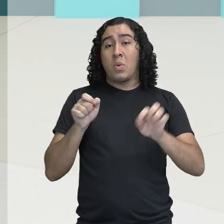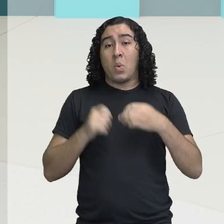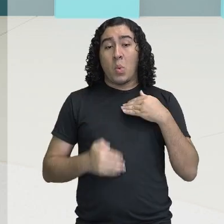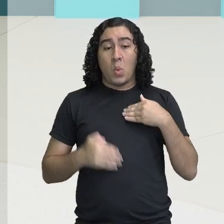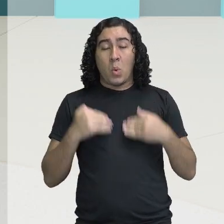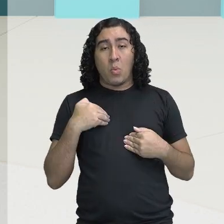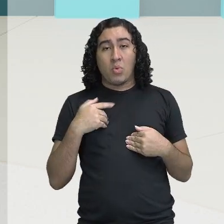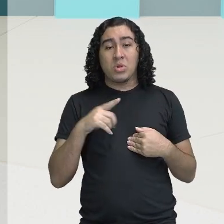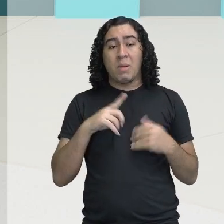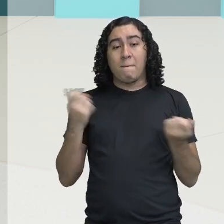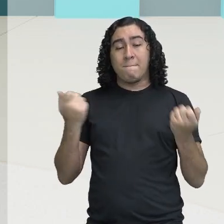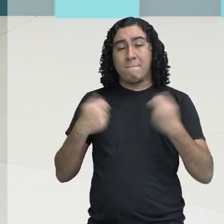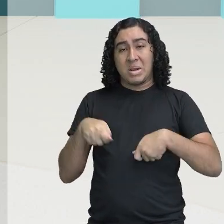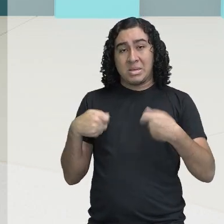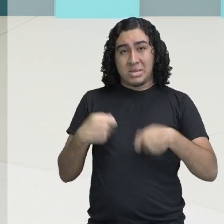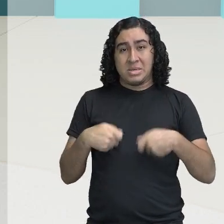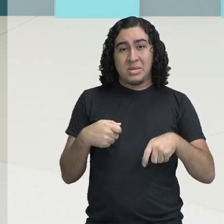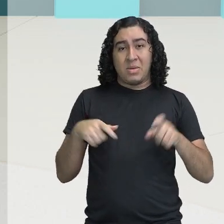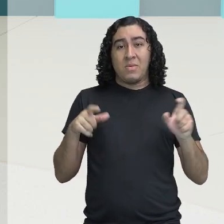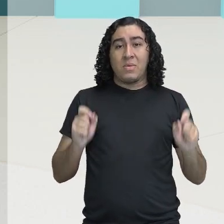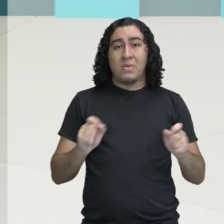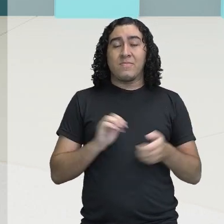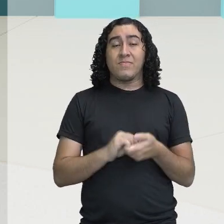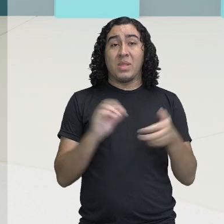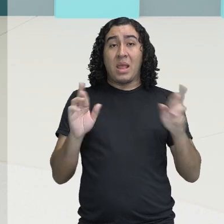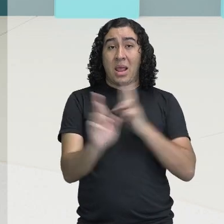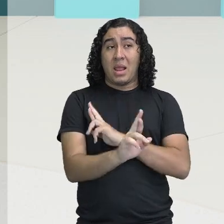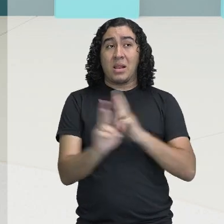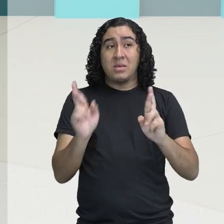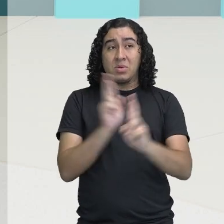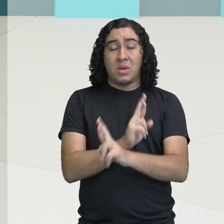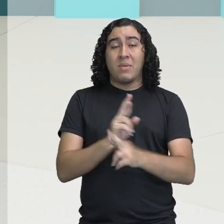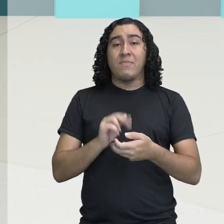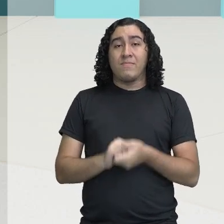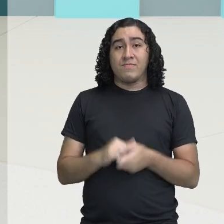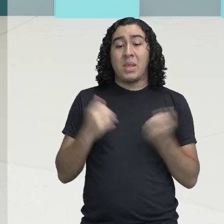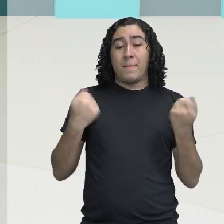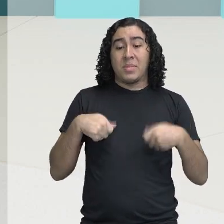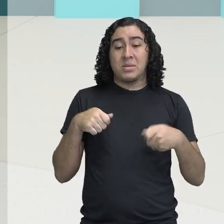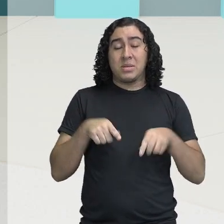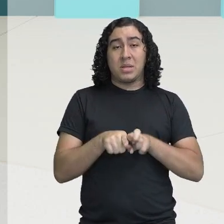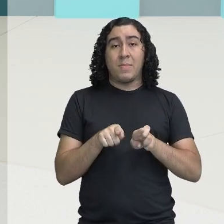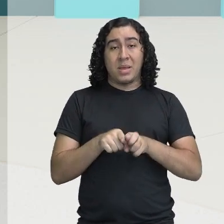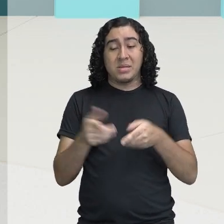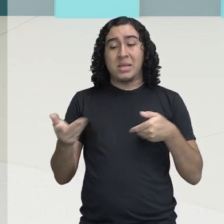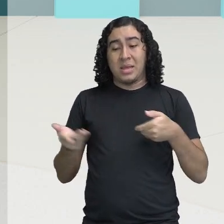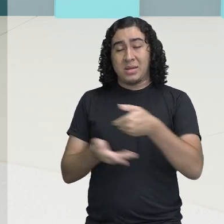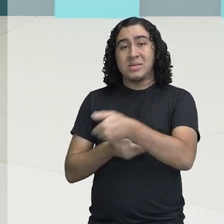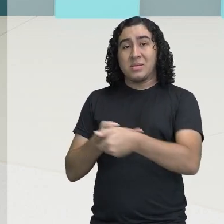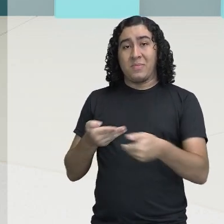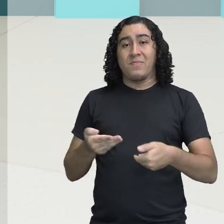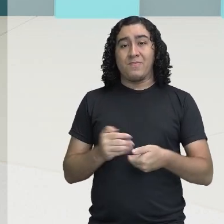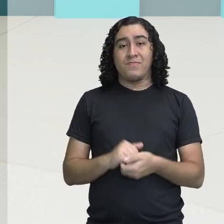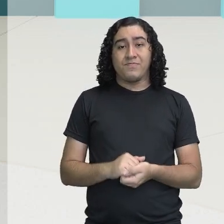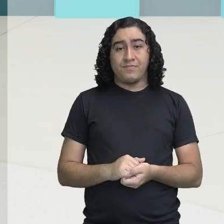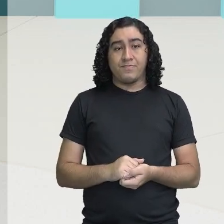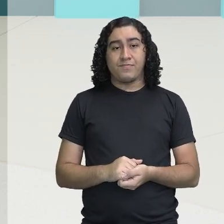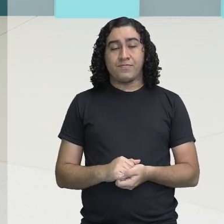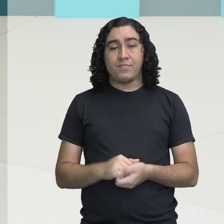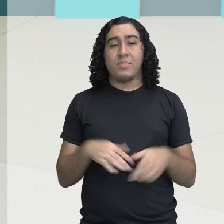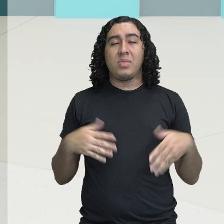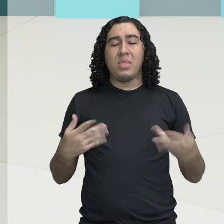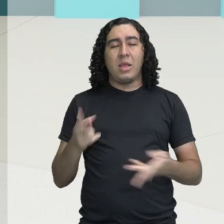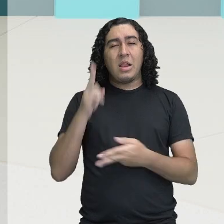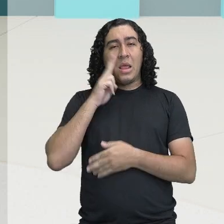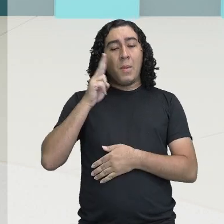a necessidade de se relacionar, necessidade de interagir. Então, lembra